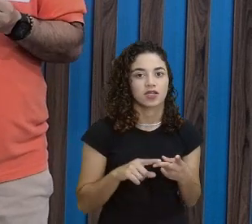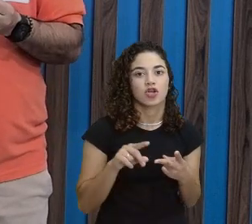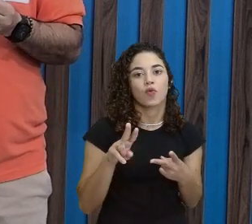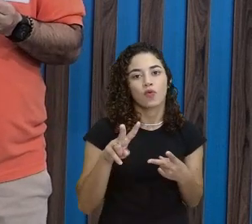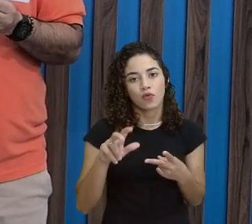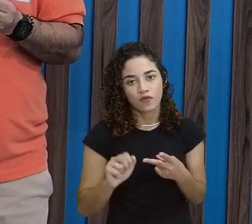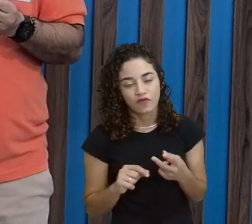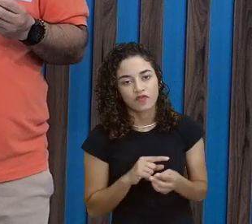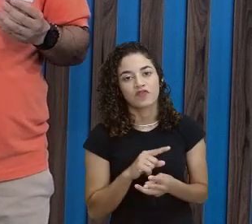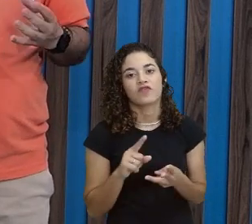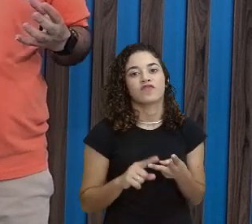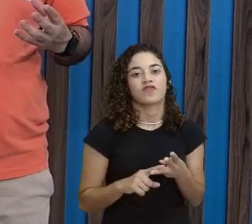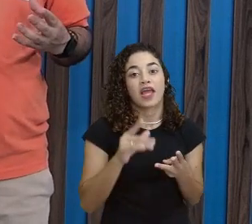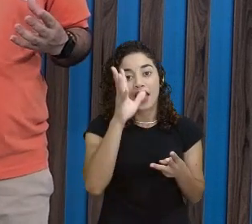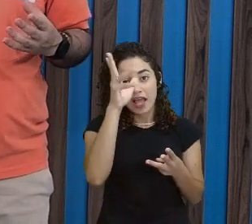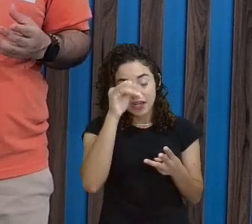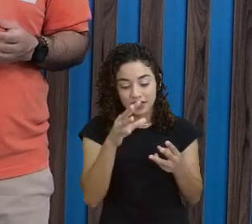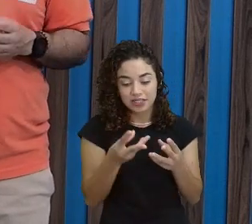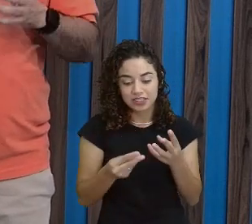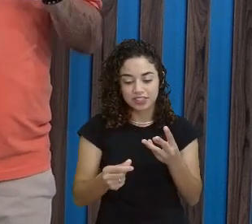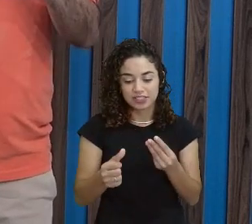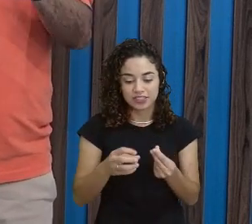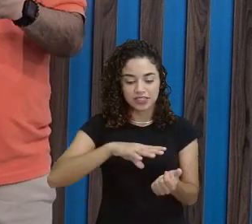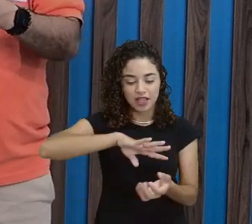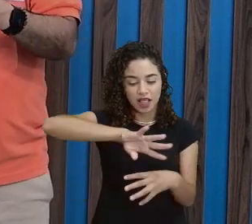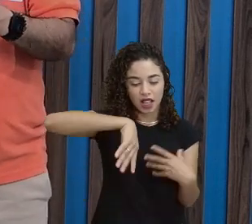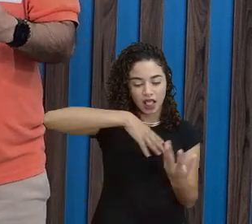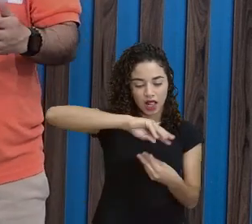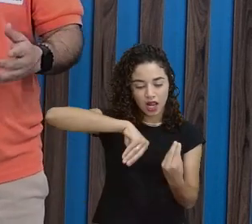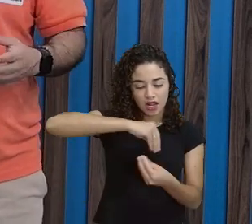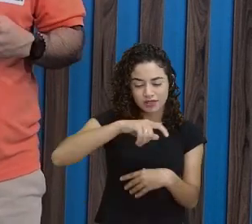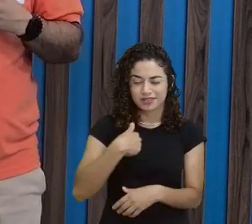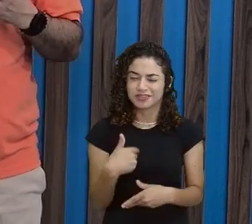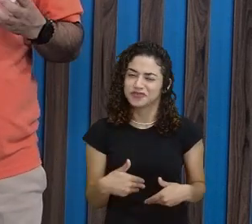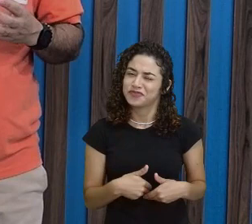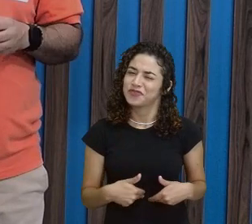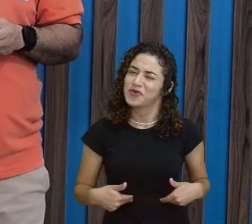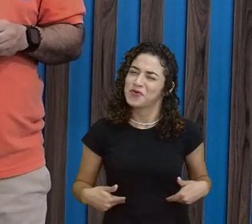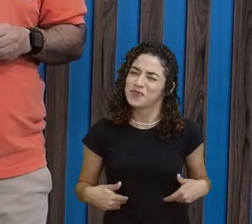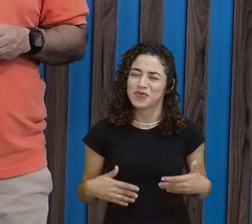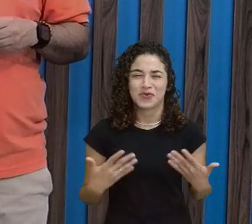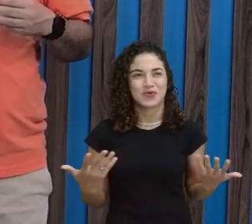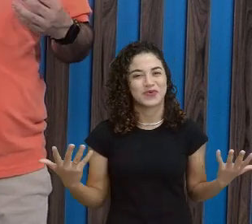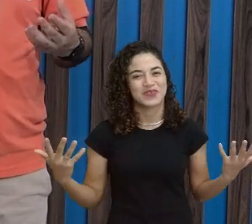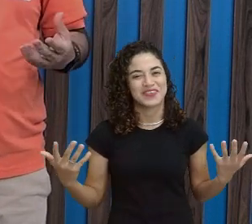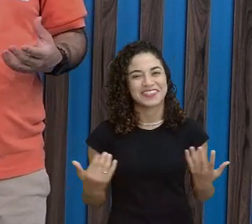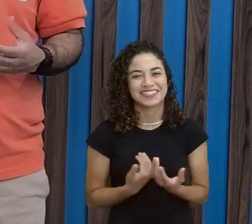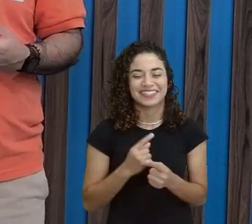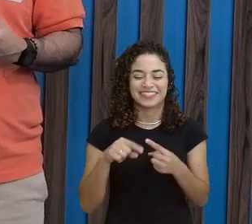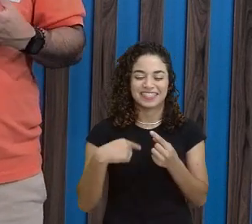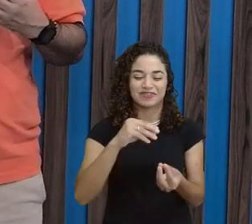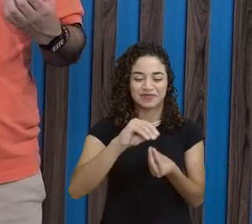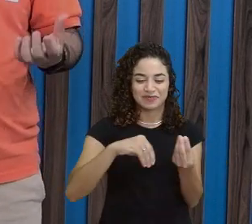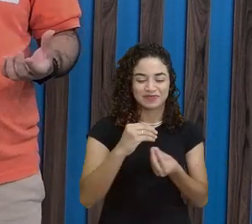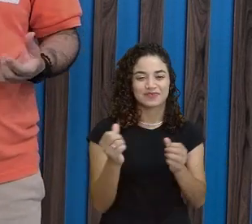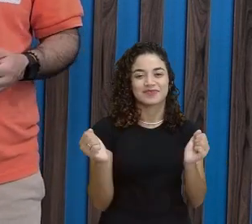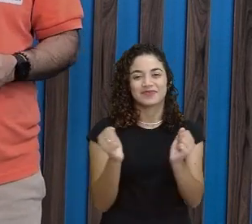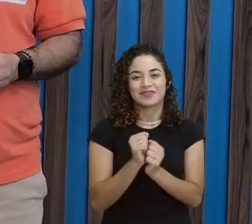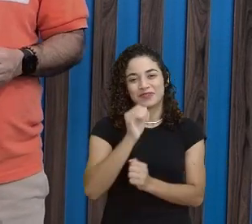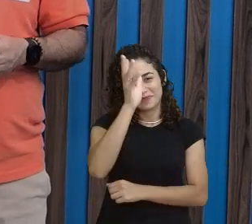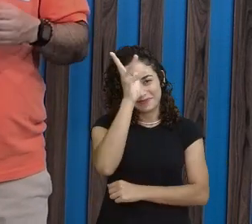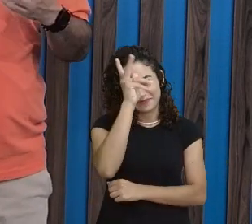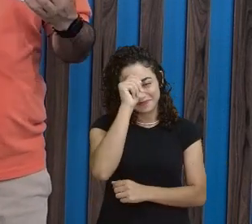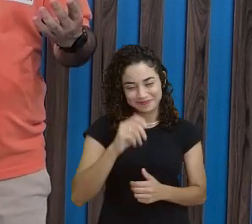Frango desfiado, né? Tá dando até fome, eita. E mistura ali com arroz para comer, né? Com o chester, né? Ou com o peru,